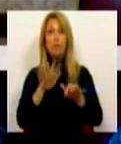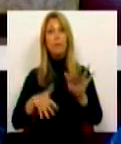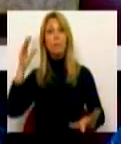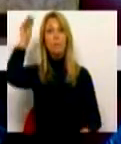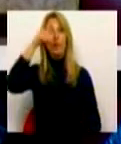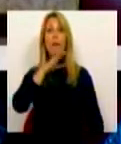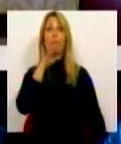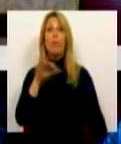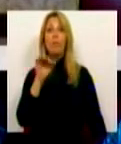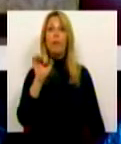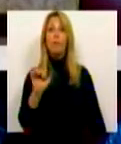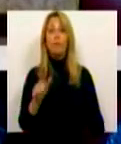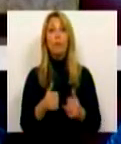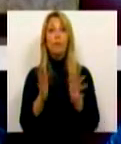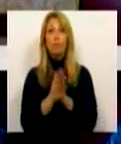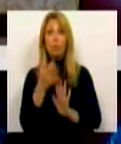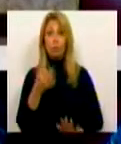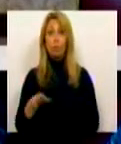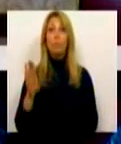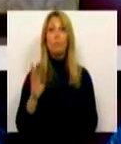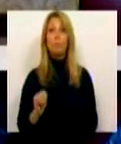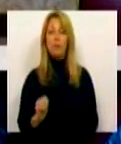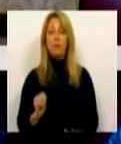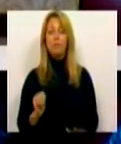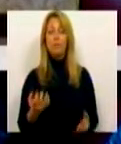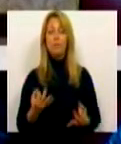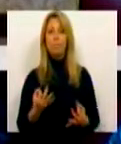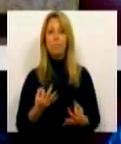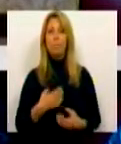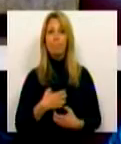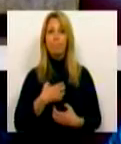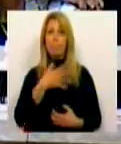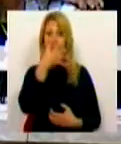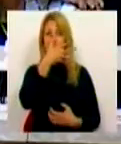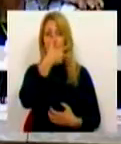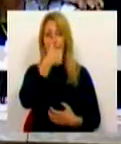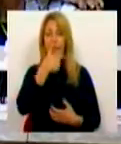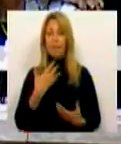sua família e a todo o Partido Socialista, o mais sentido pesar.